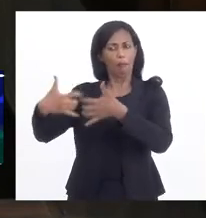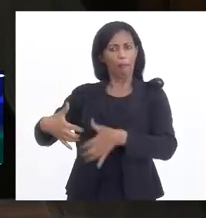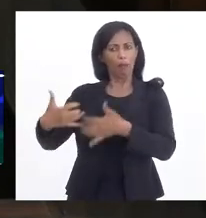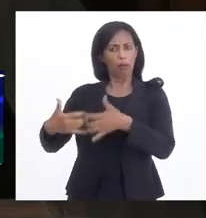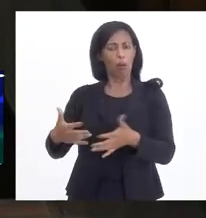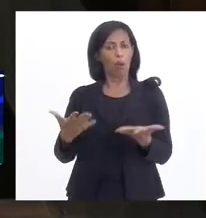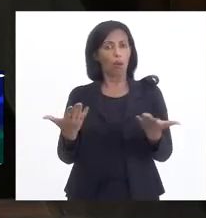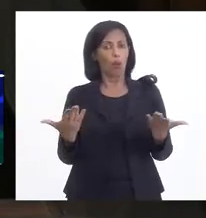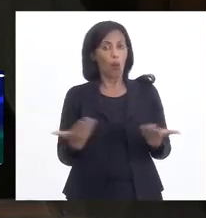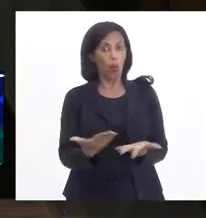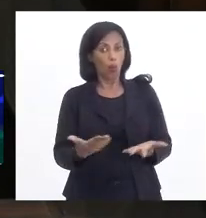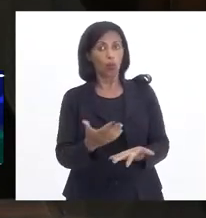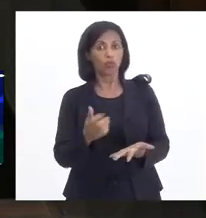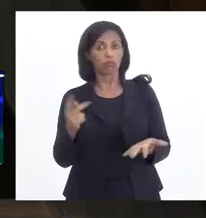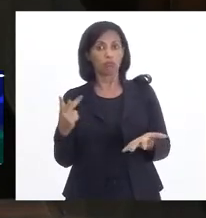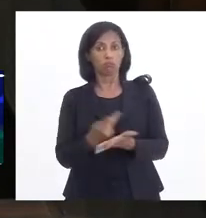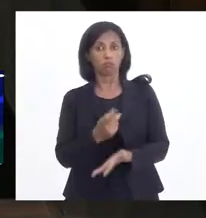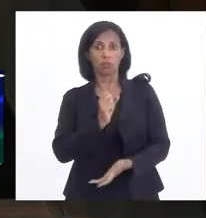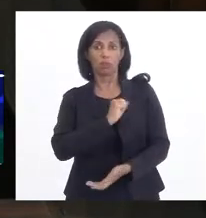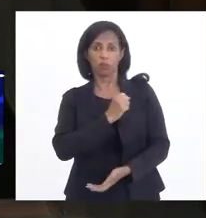em São Gonçalo,